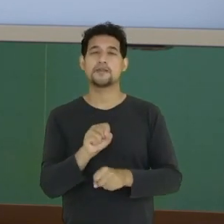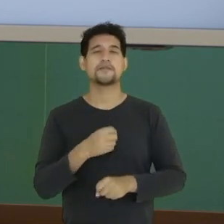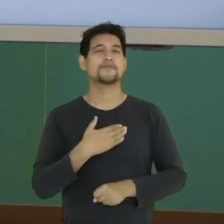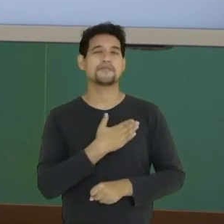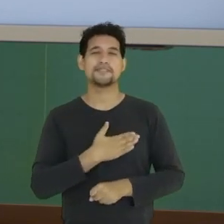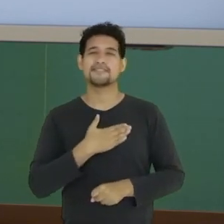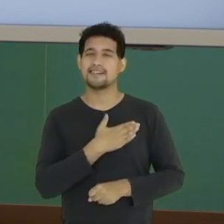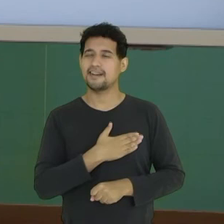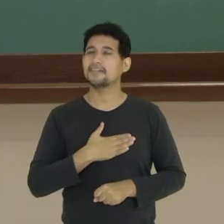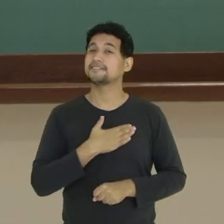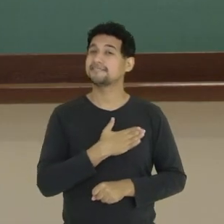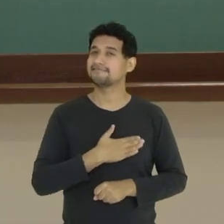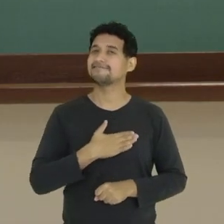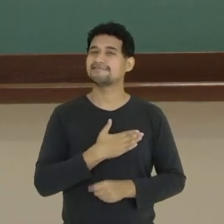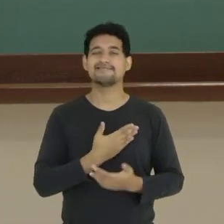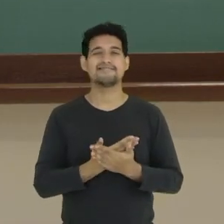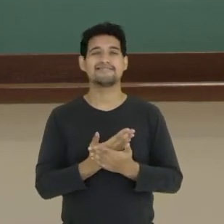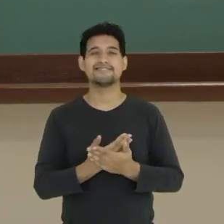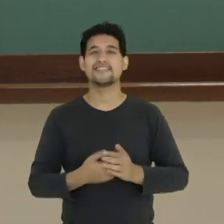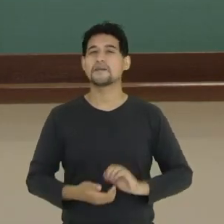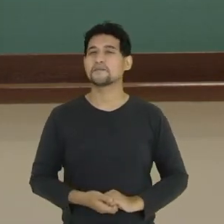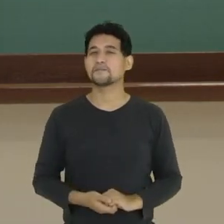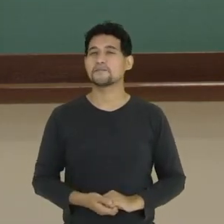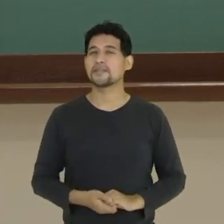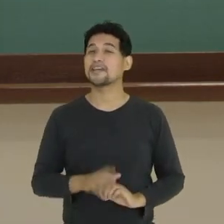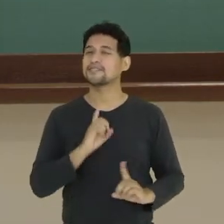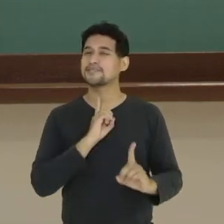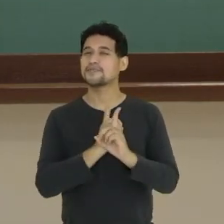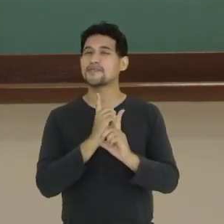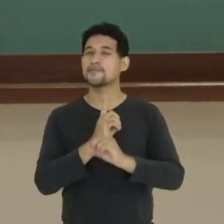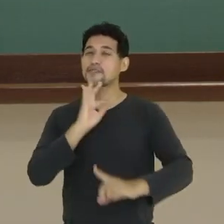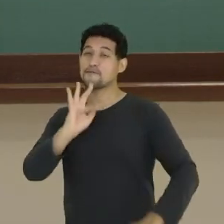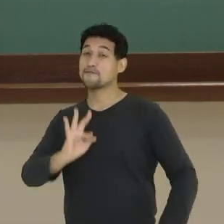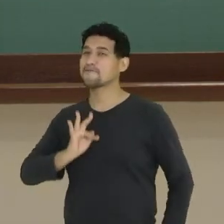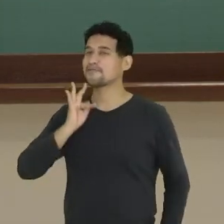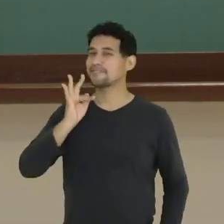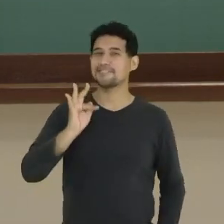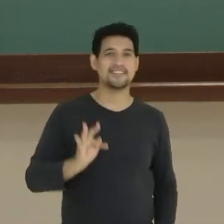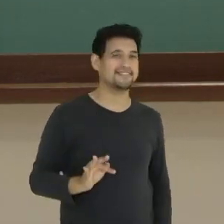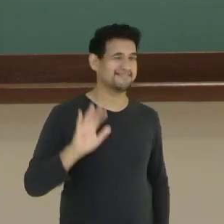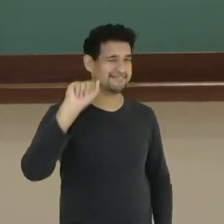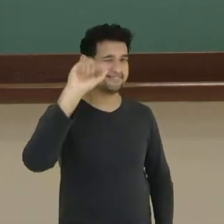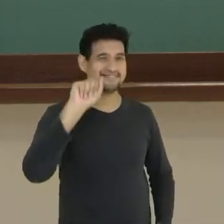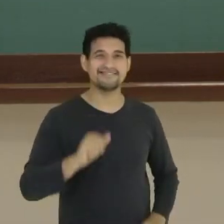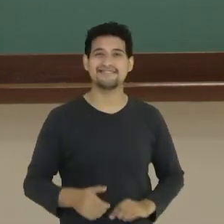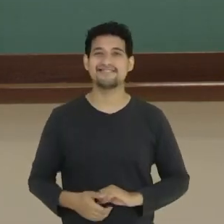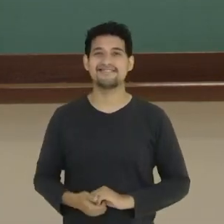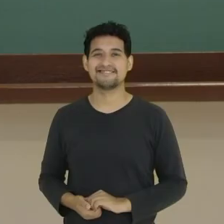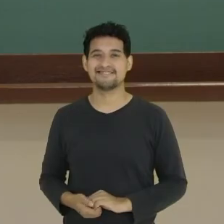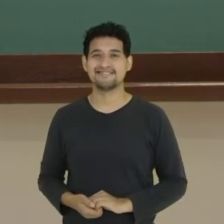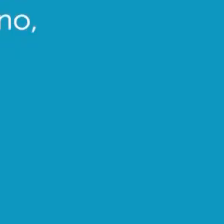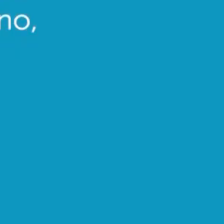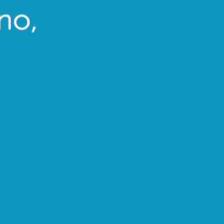tenham gostado da nossa aula e a gente se vê numa próxima. Tchau, tchau!